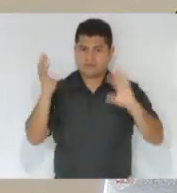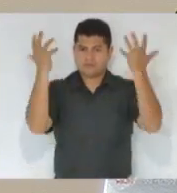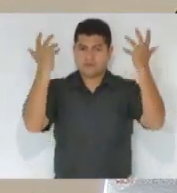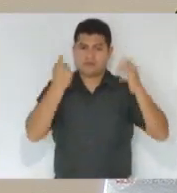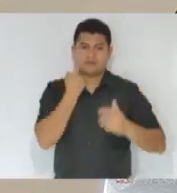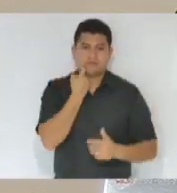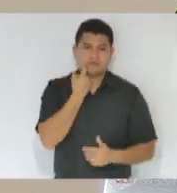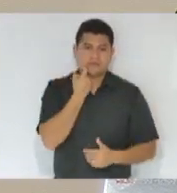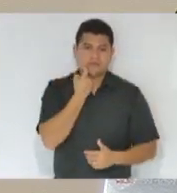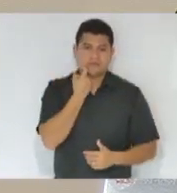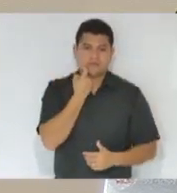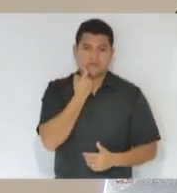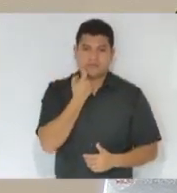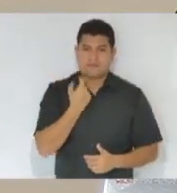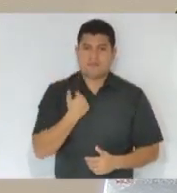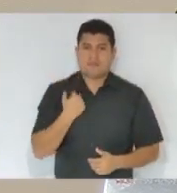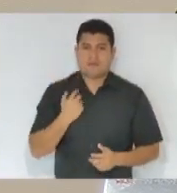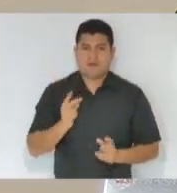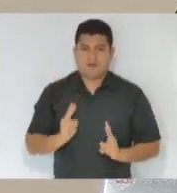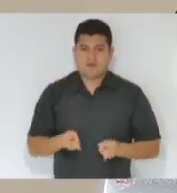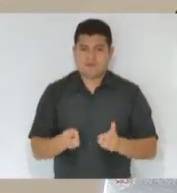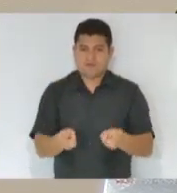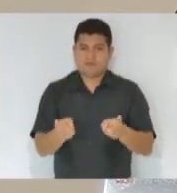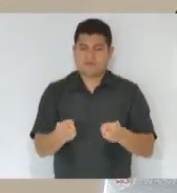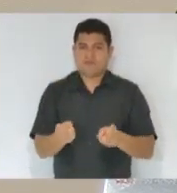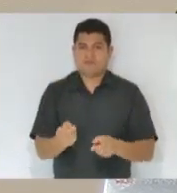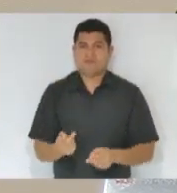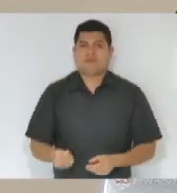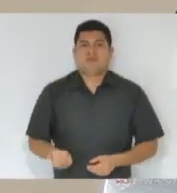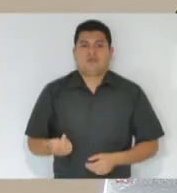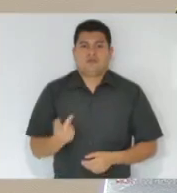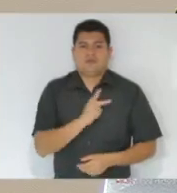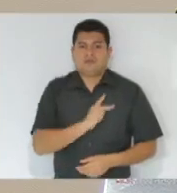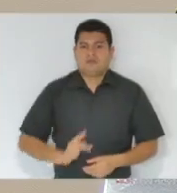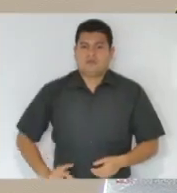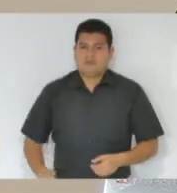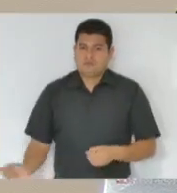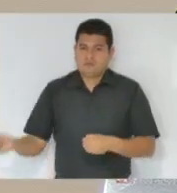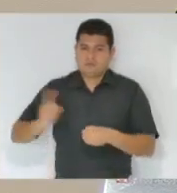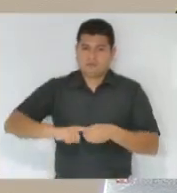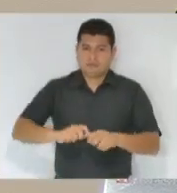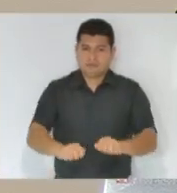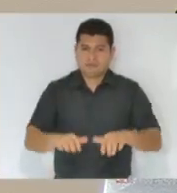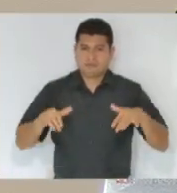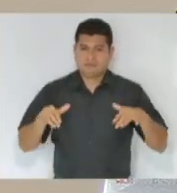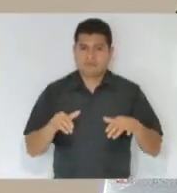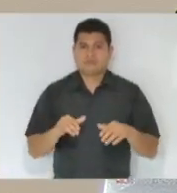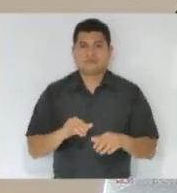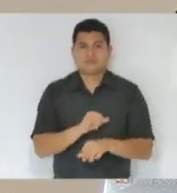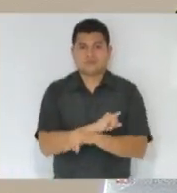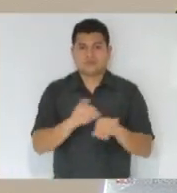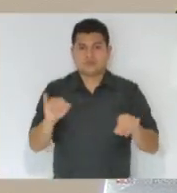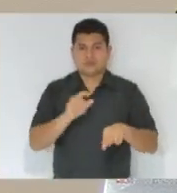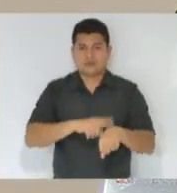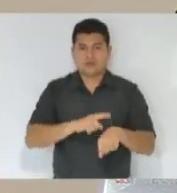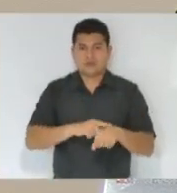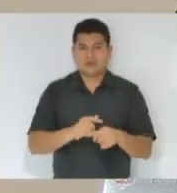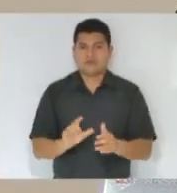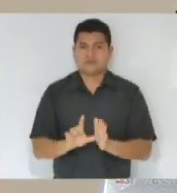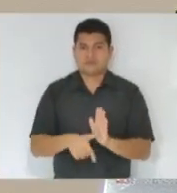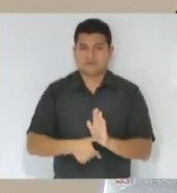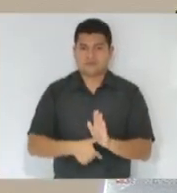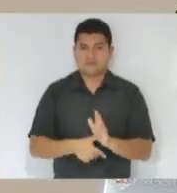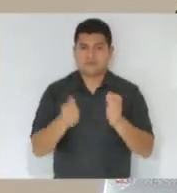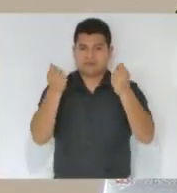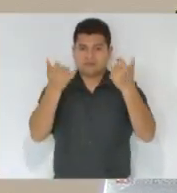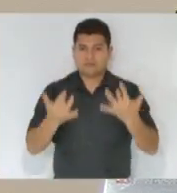Peixe. Ato contínuo, o senhor presidente reabriu a sessão e anunciou o próximo horário.